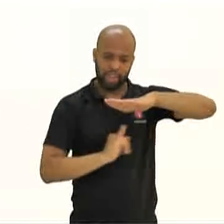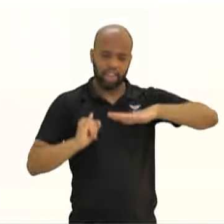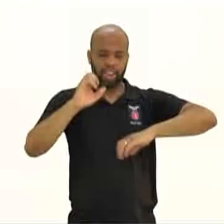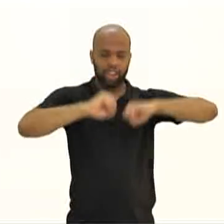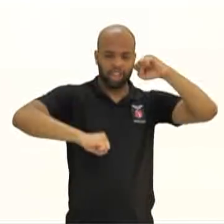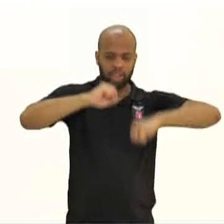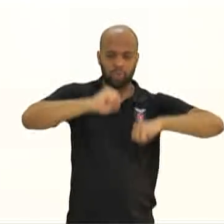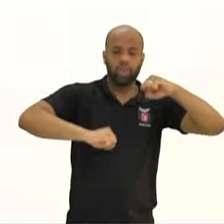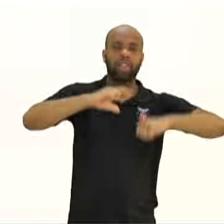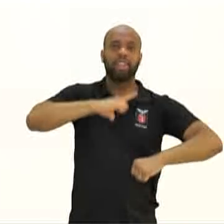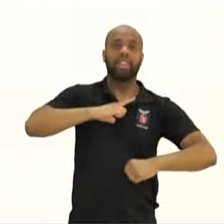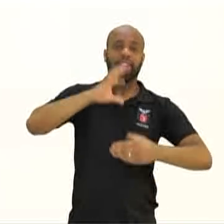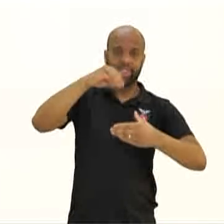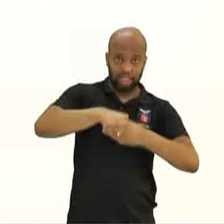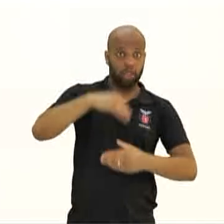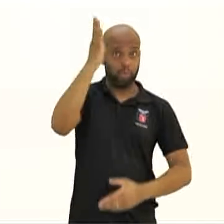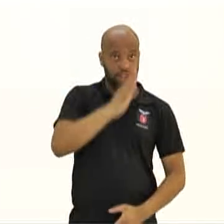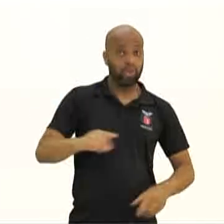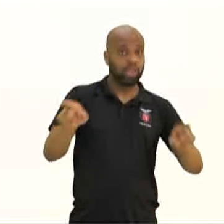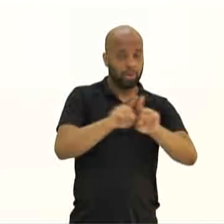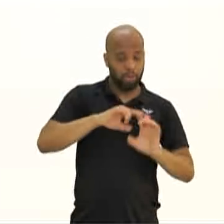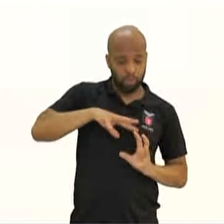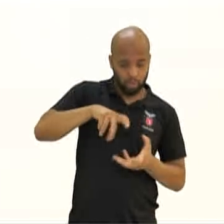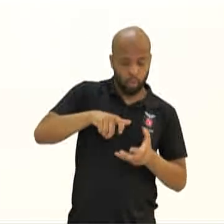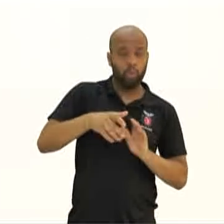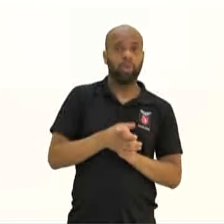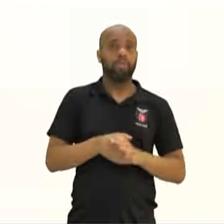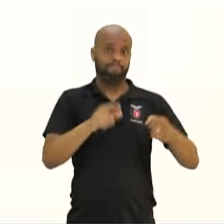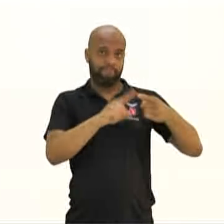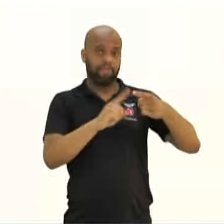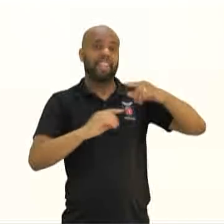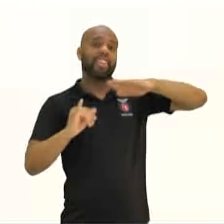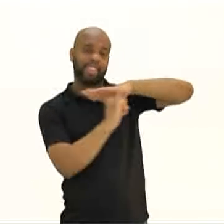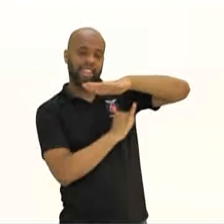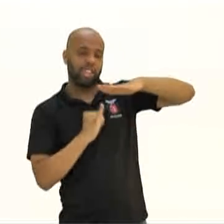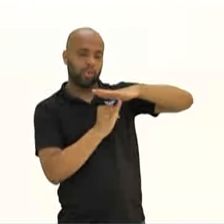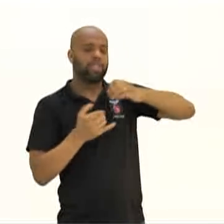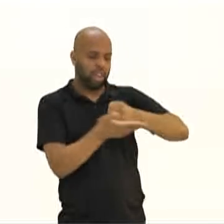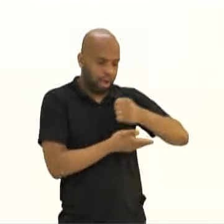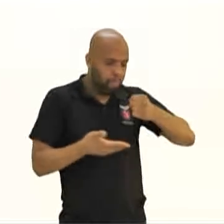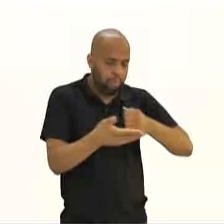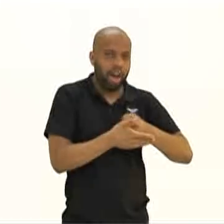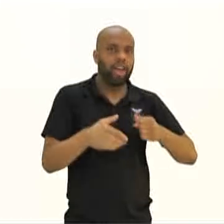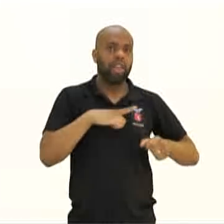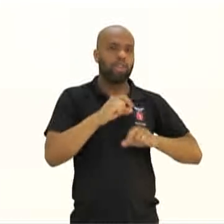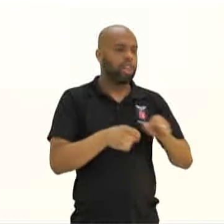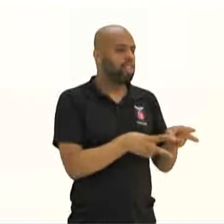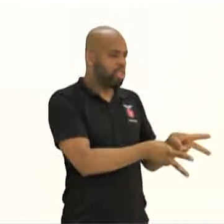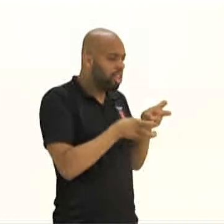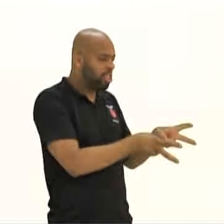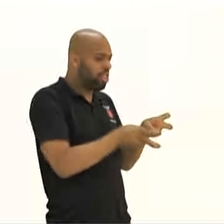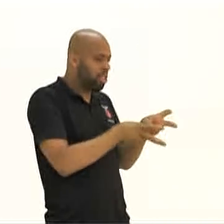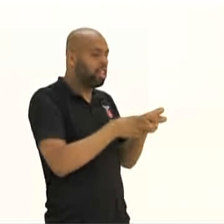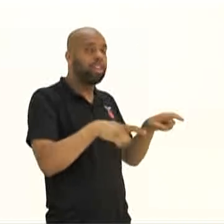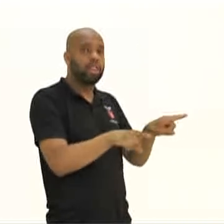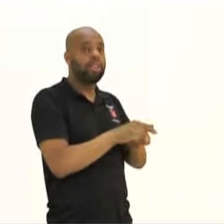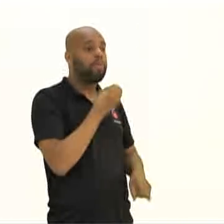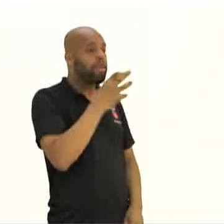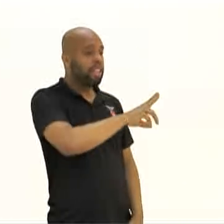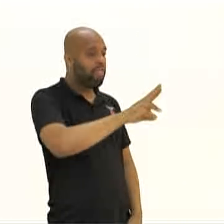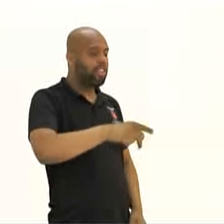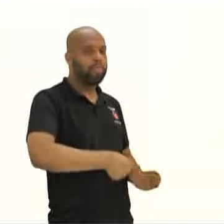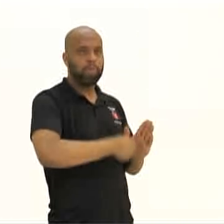do território mundial. Nós vamos ter as indústrias de base, que são aquelas responsáveis pela extração e beneficiamento inicial